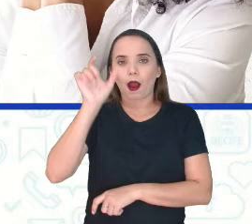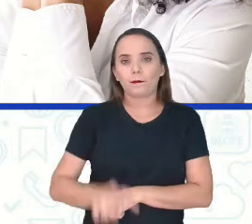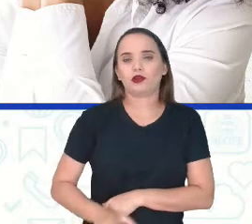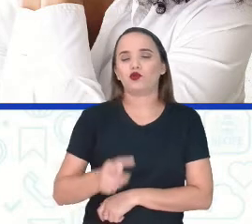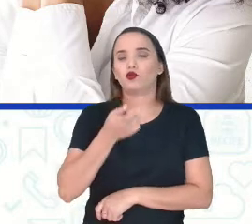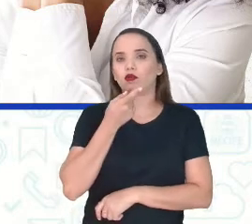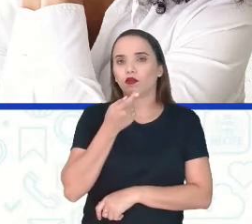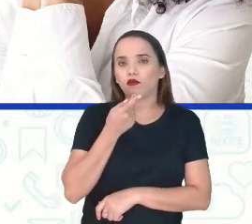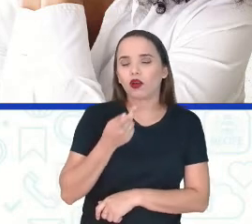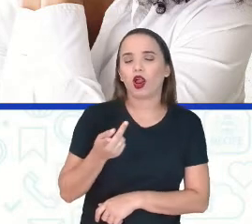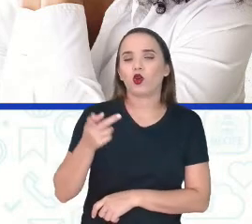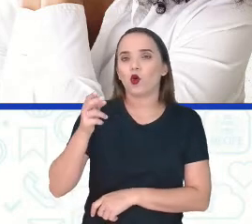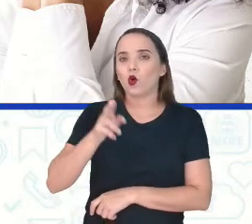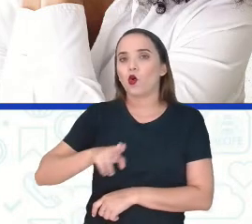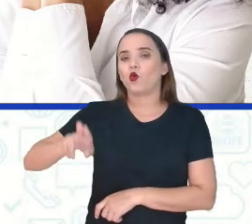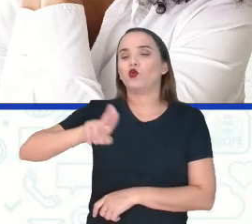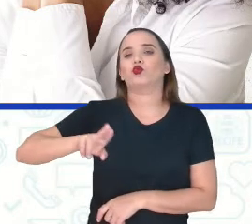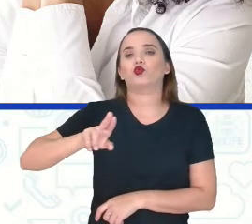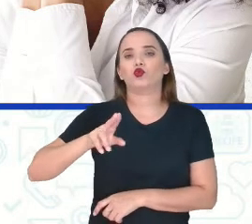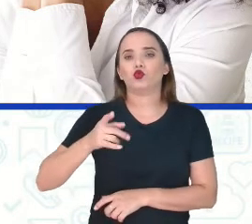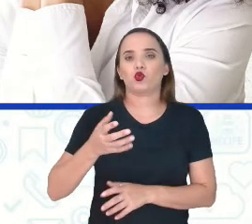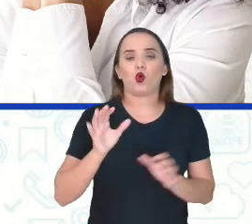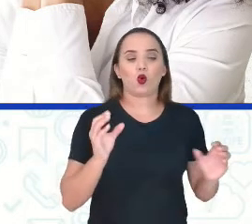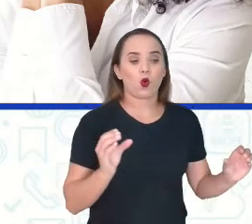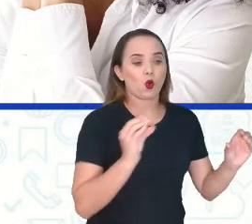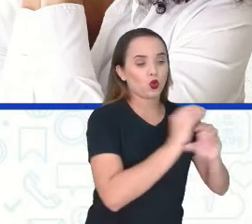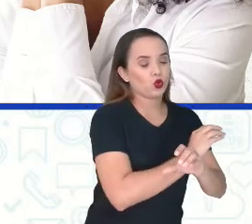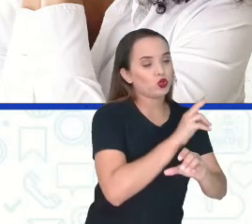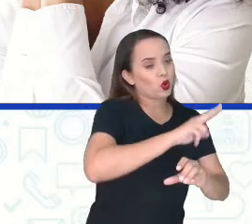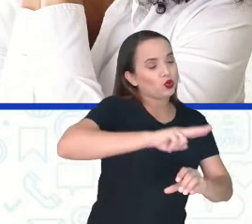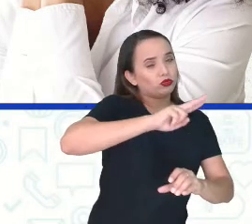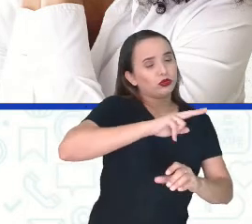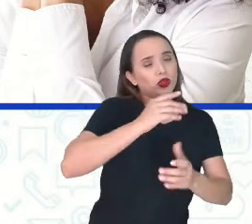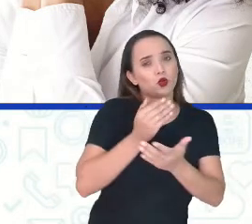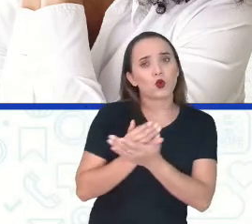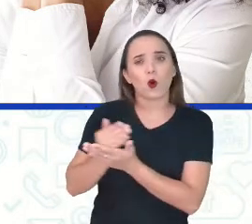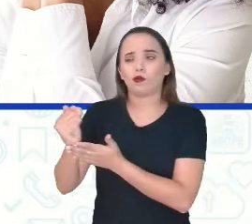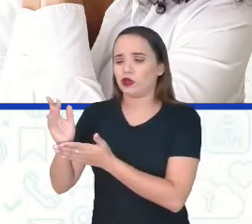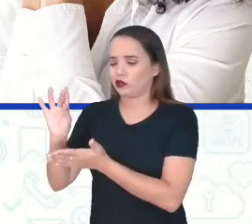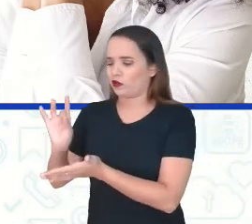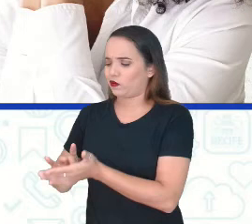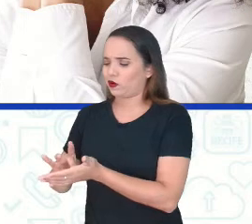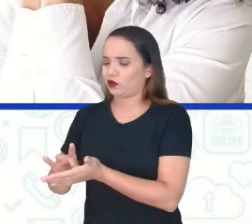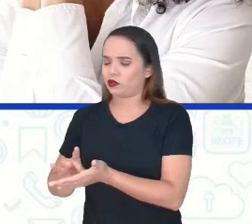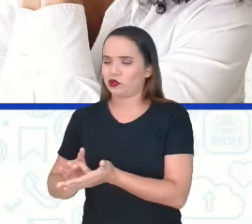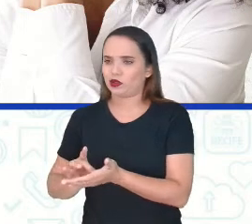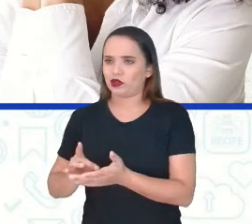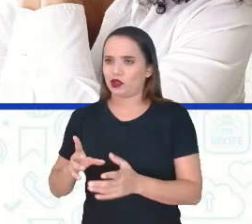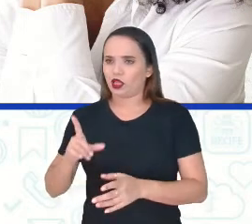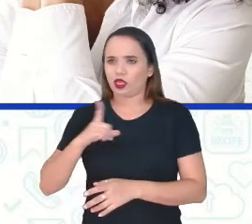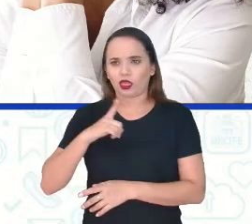quis justificar a conclusão usando as premissas. Nesse caso, há algo desse gênero?